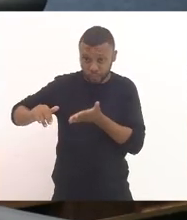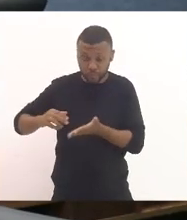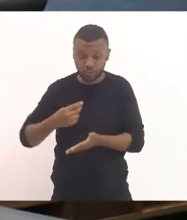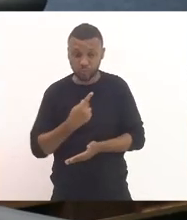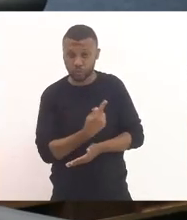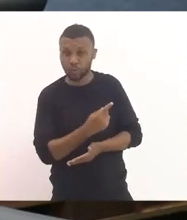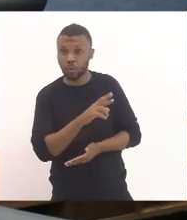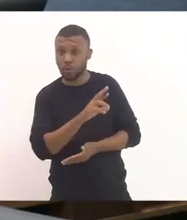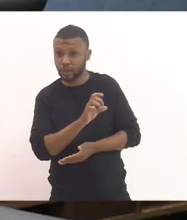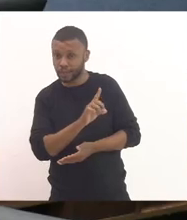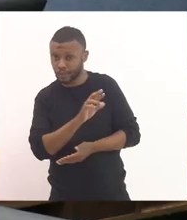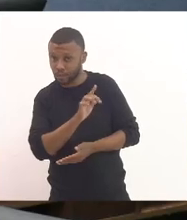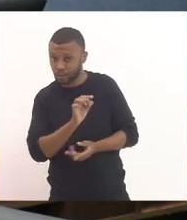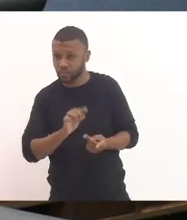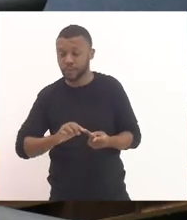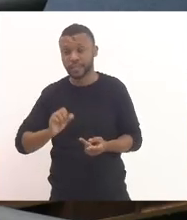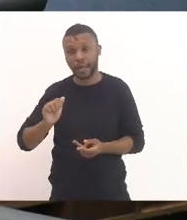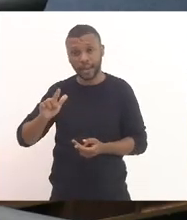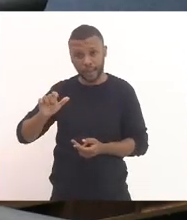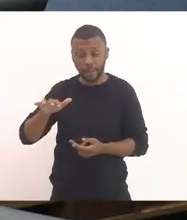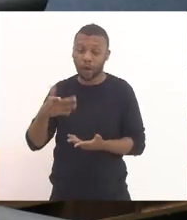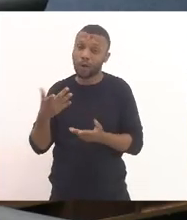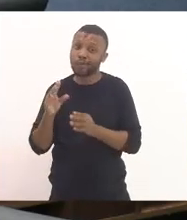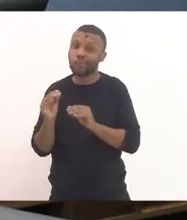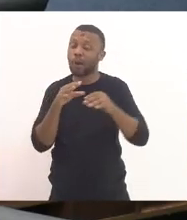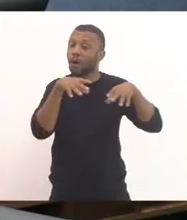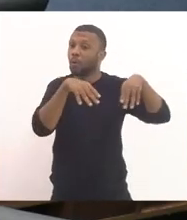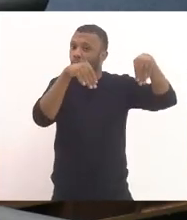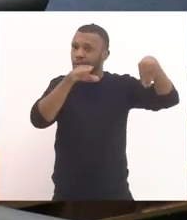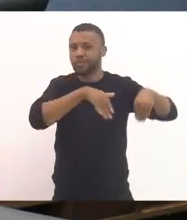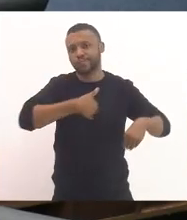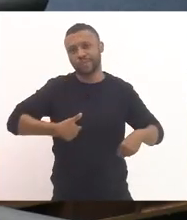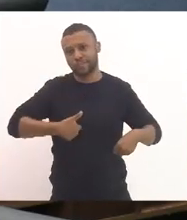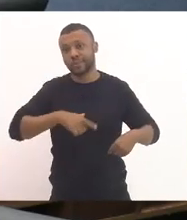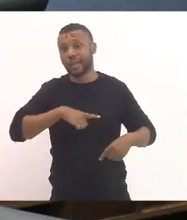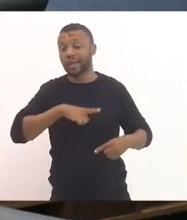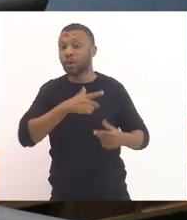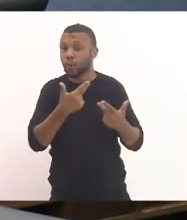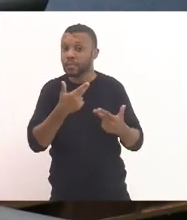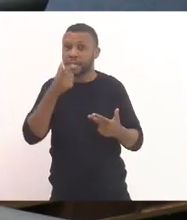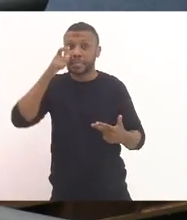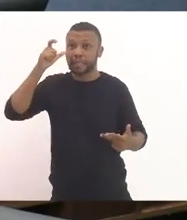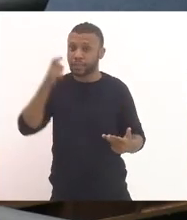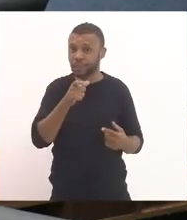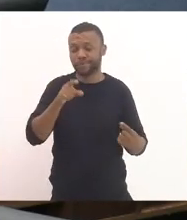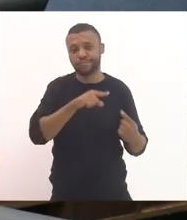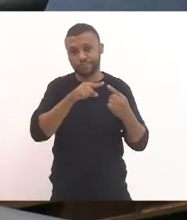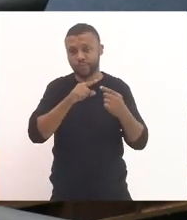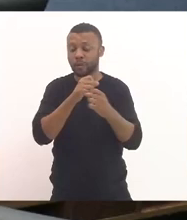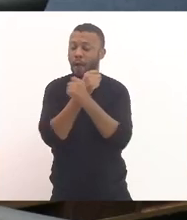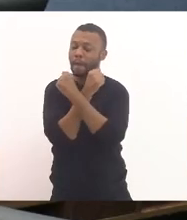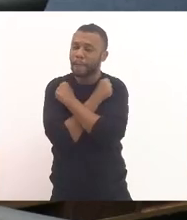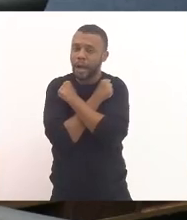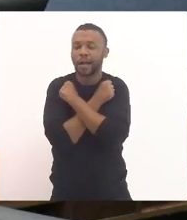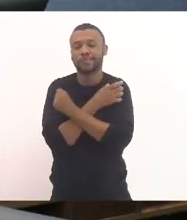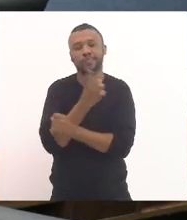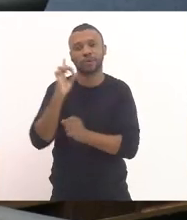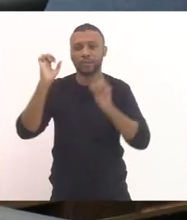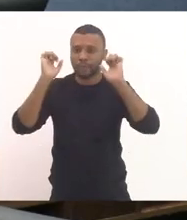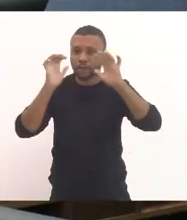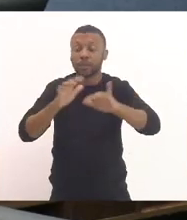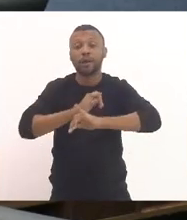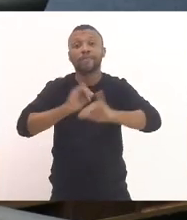do Salema porque eu vou para o Palácio Guanabara agora que tem coisas do nosso interesse também sendo discutidos lá tá um forte abraço e fique com Deus forte abraço a todos